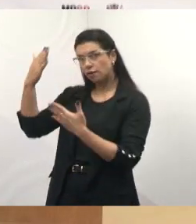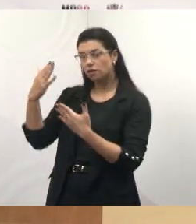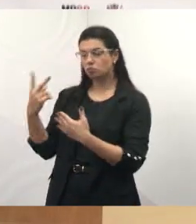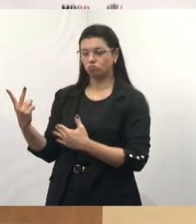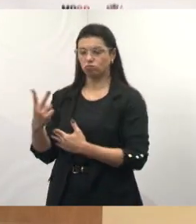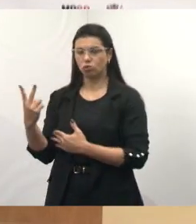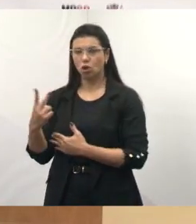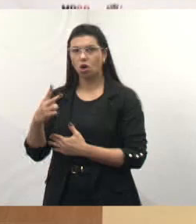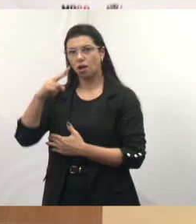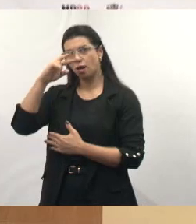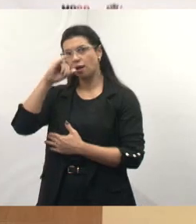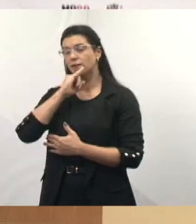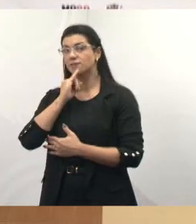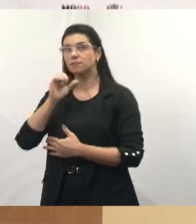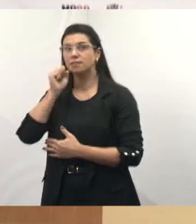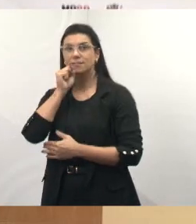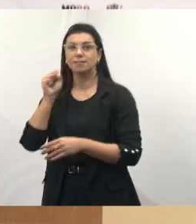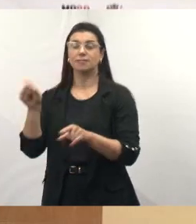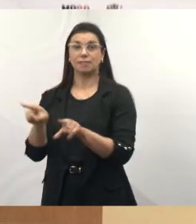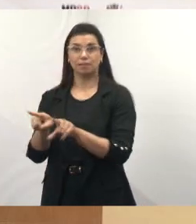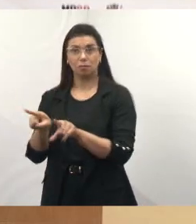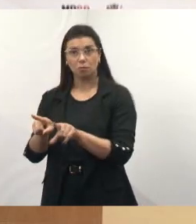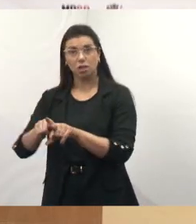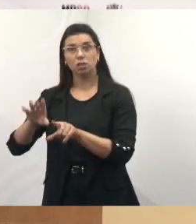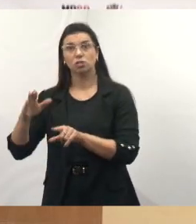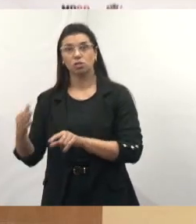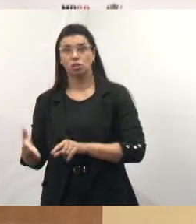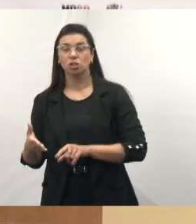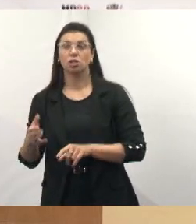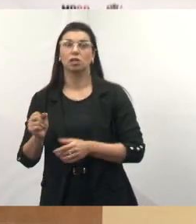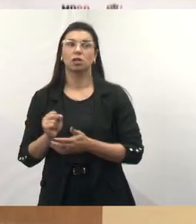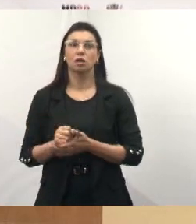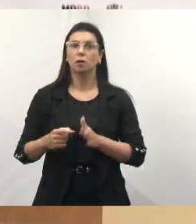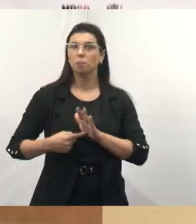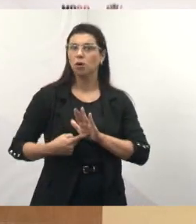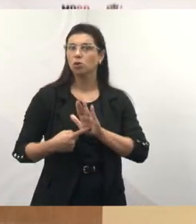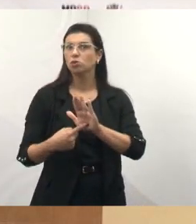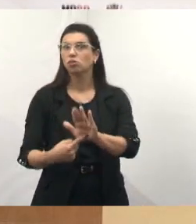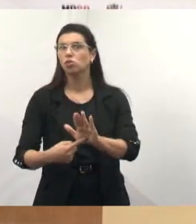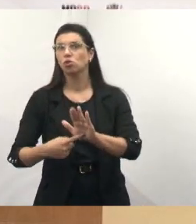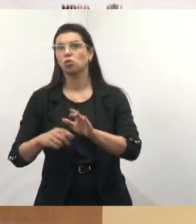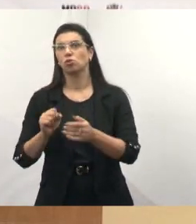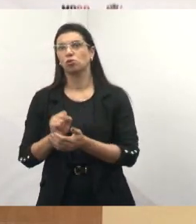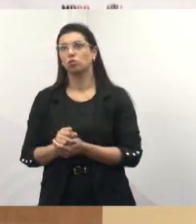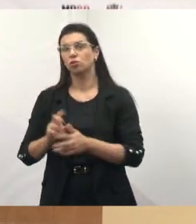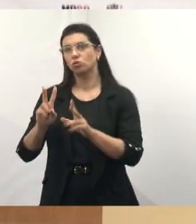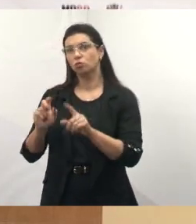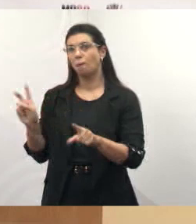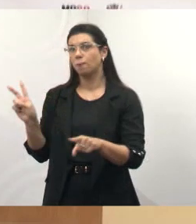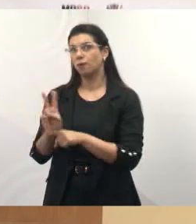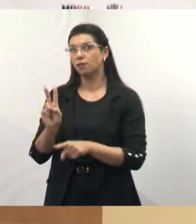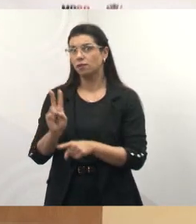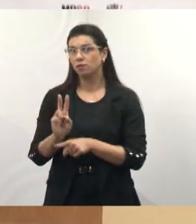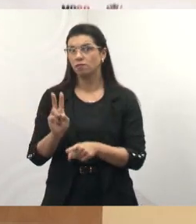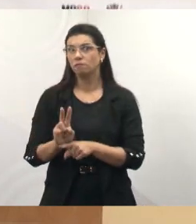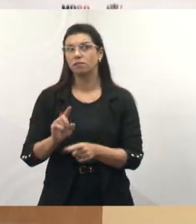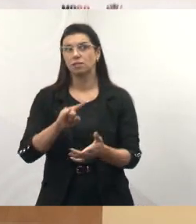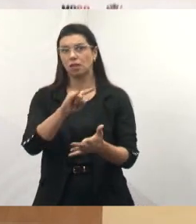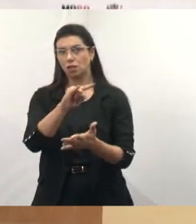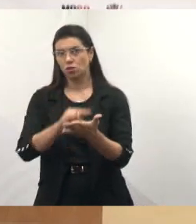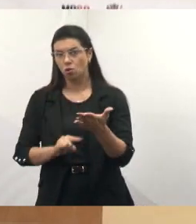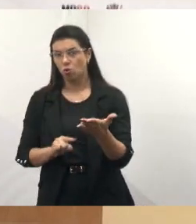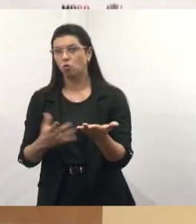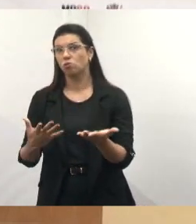que está aqui, o prefeito que já esteve aqui apresentando a defesa dessas contas, né, do julgamento dessas contas, e